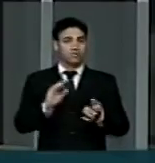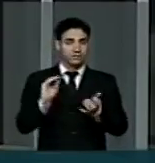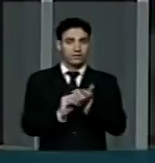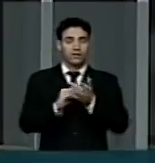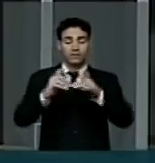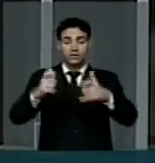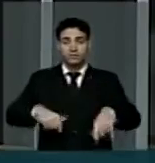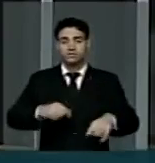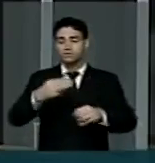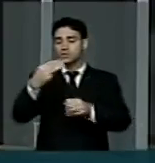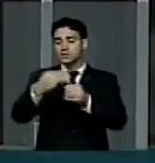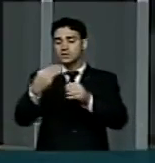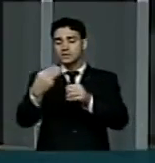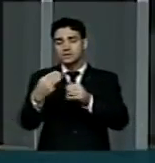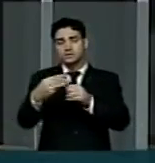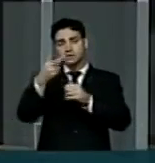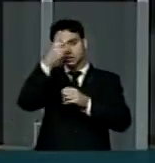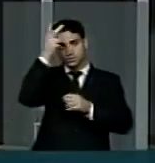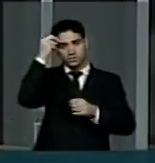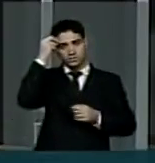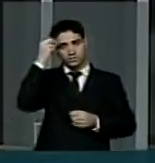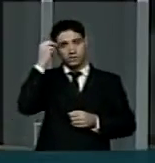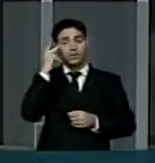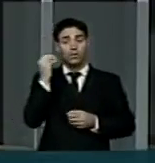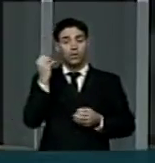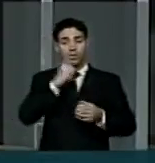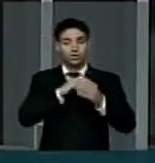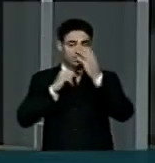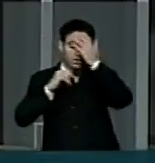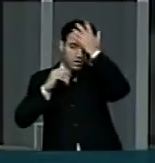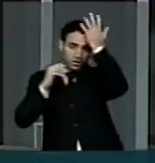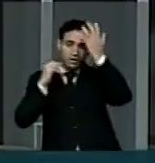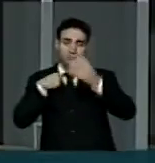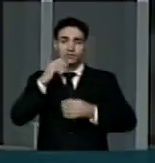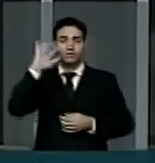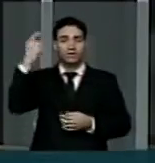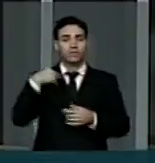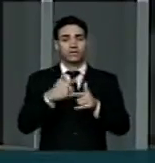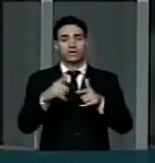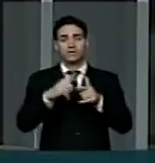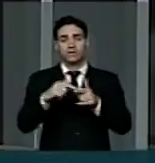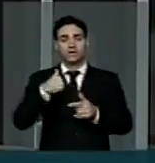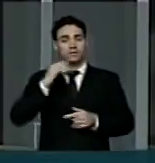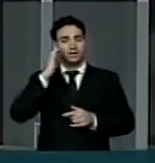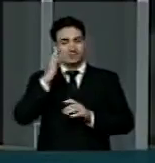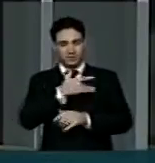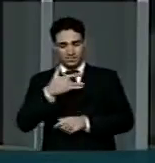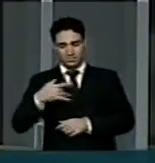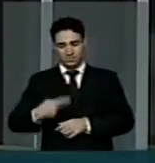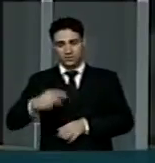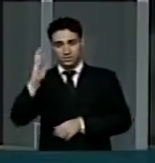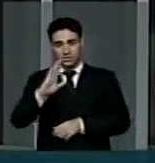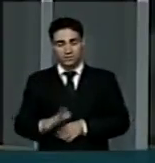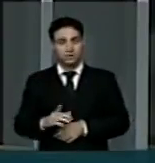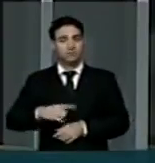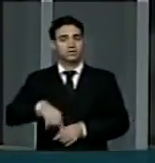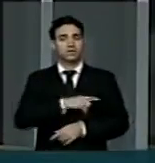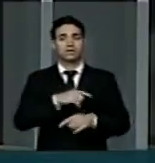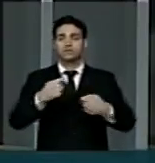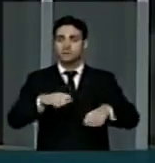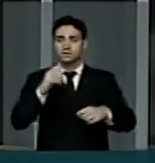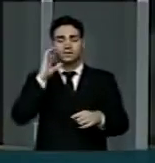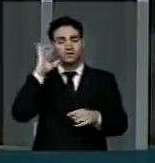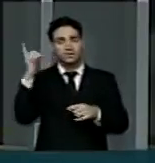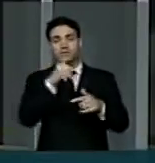nos municípios. Para resolvermos o problema da saúde do Brasil, nós temos que